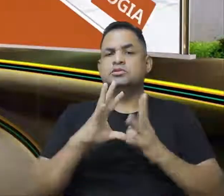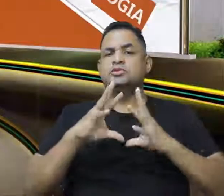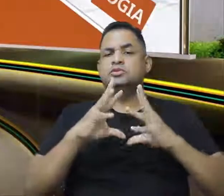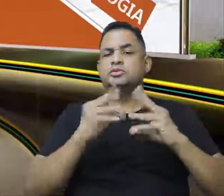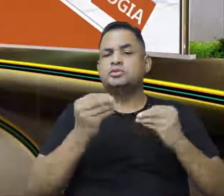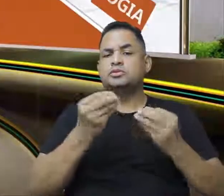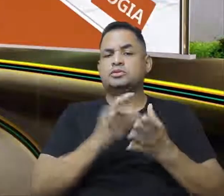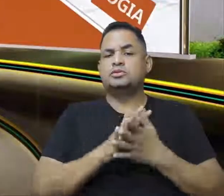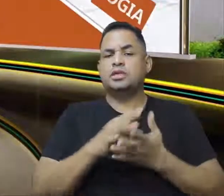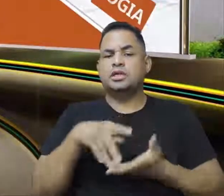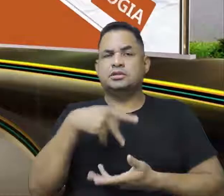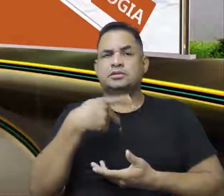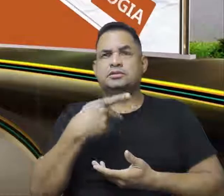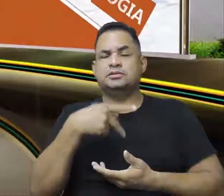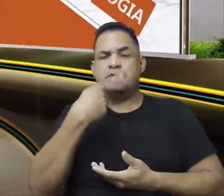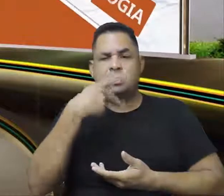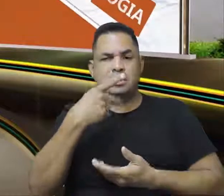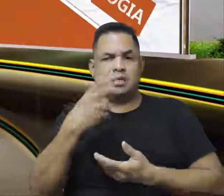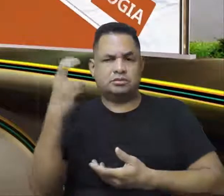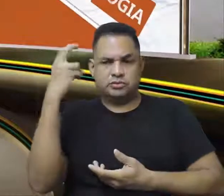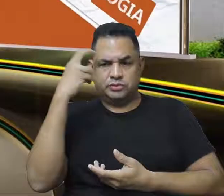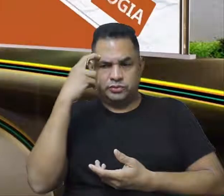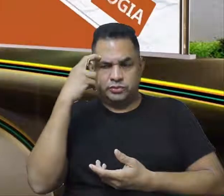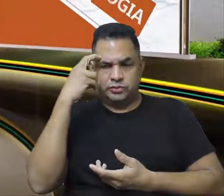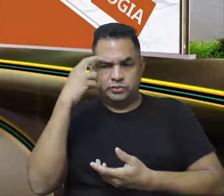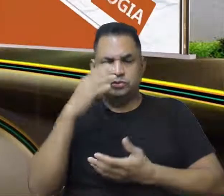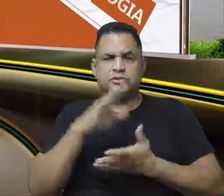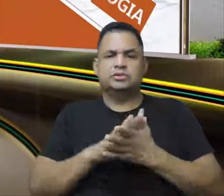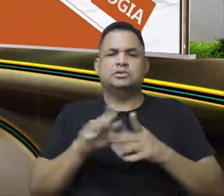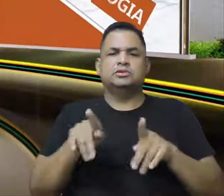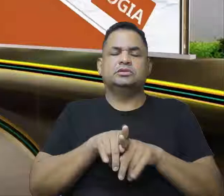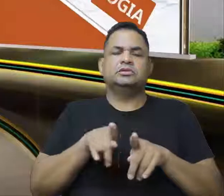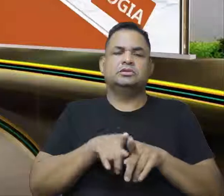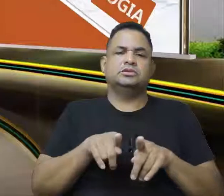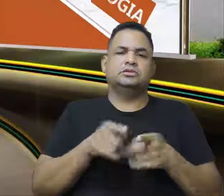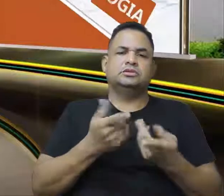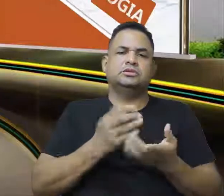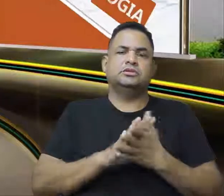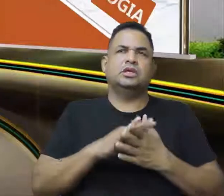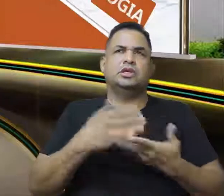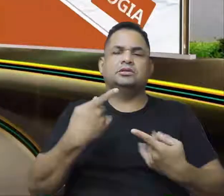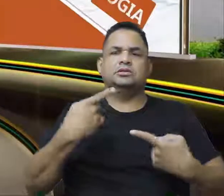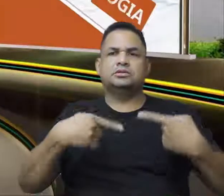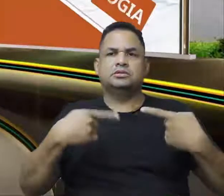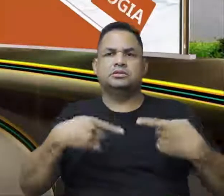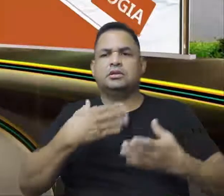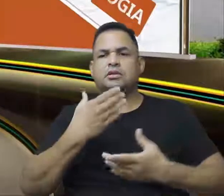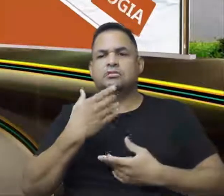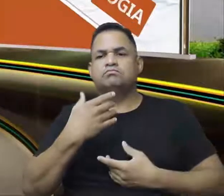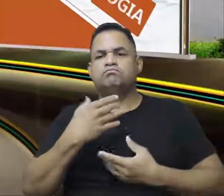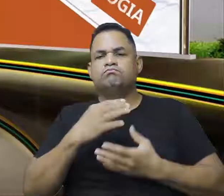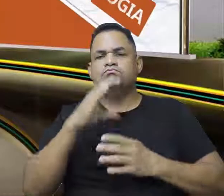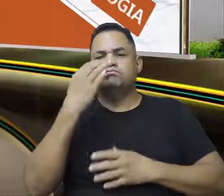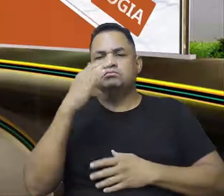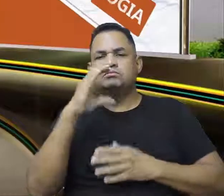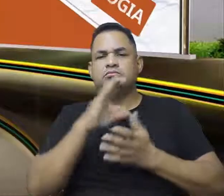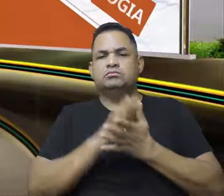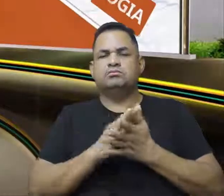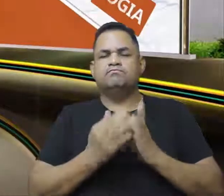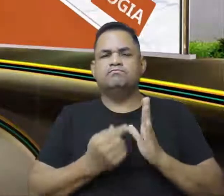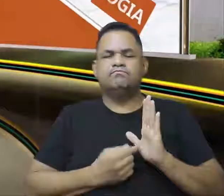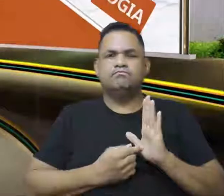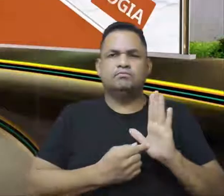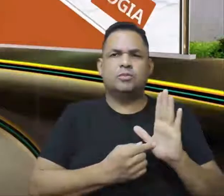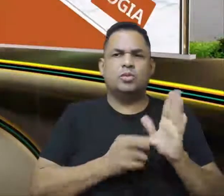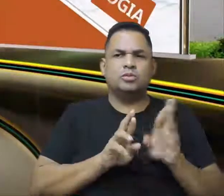a questão cultural, todas. Tanto a sociologia, tanto a ciência política, tem alguma coisa ali que traz,